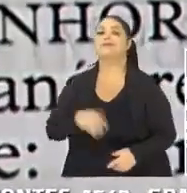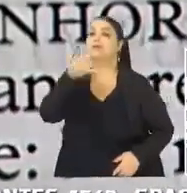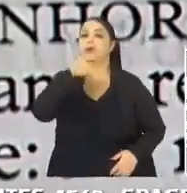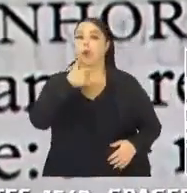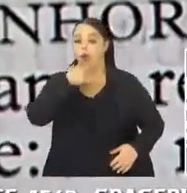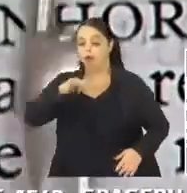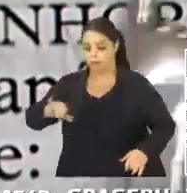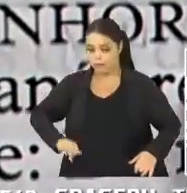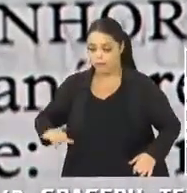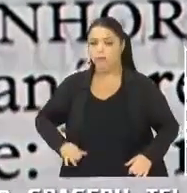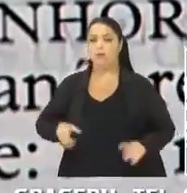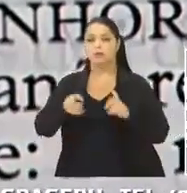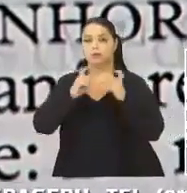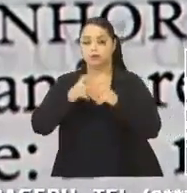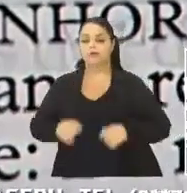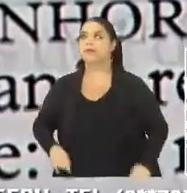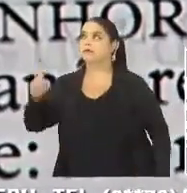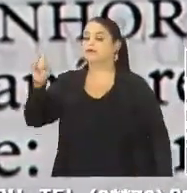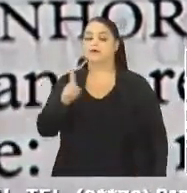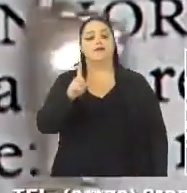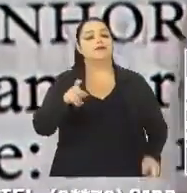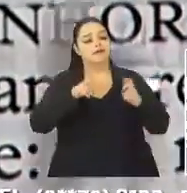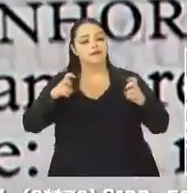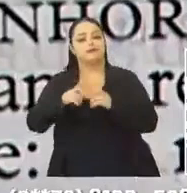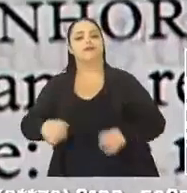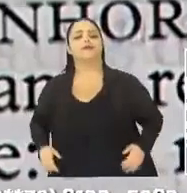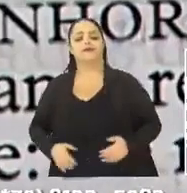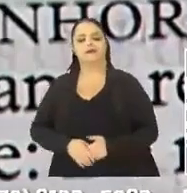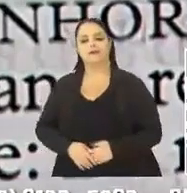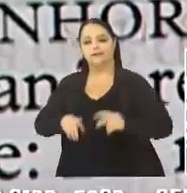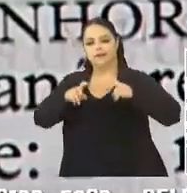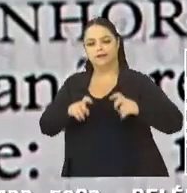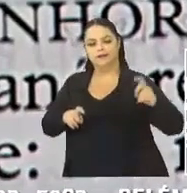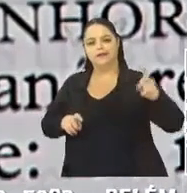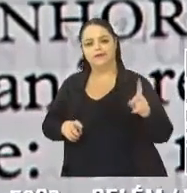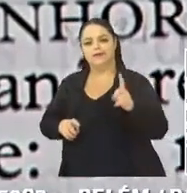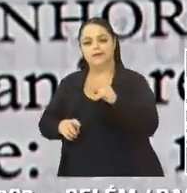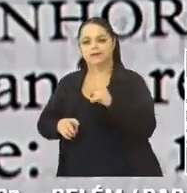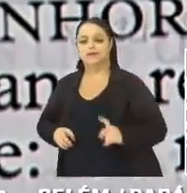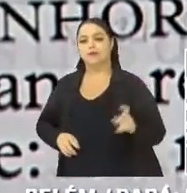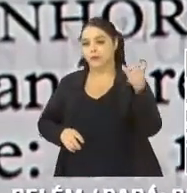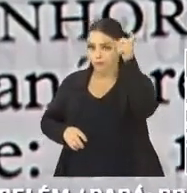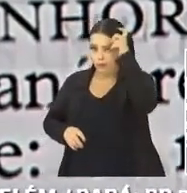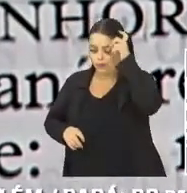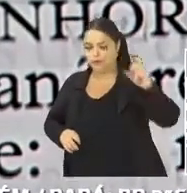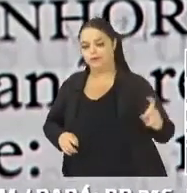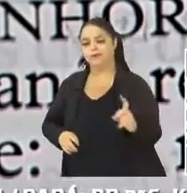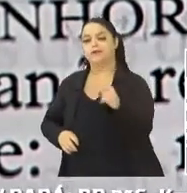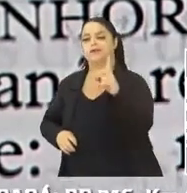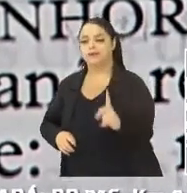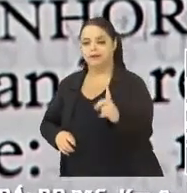Deus estava lá reunido. Quem que apareceu? O Satanás, ó. Aí foi sentando lá devagarinho, não teve jeito, porque Satanás tem muitas coisas que aparecem logo,